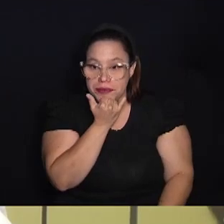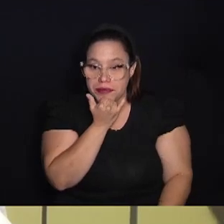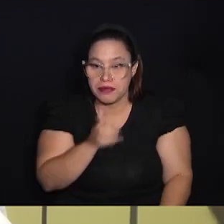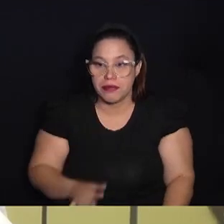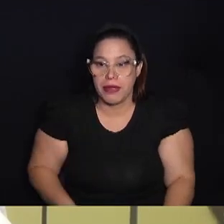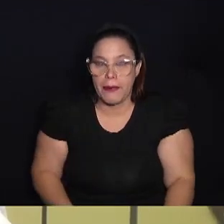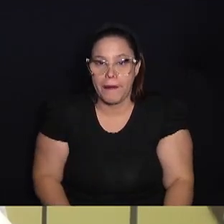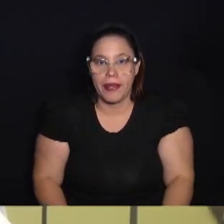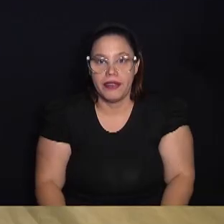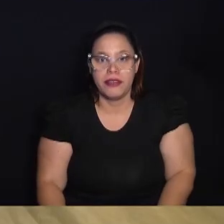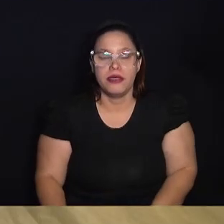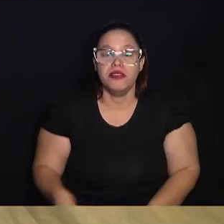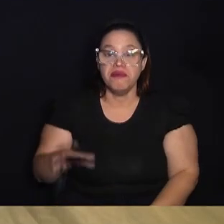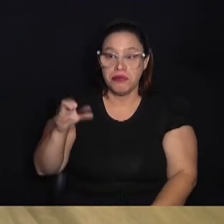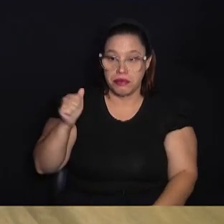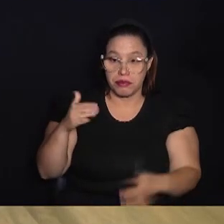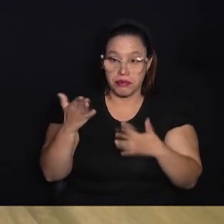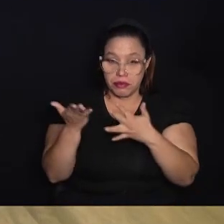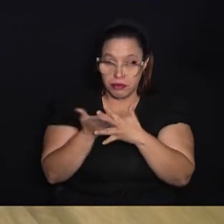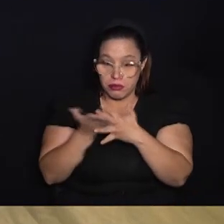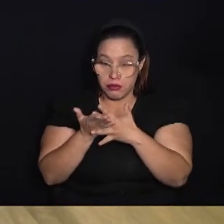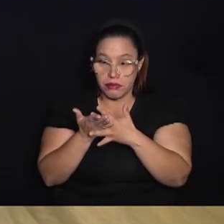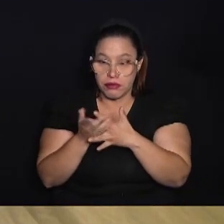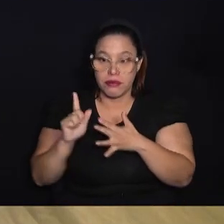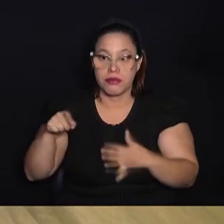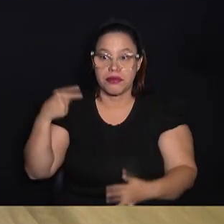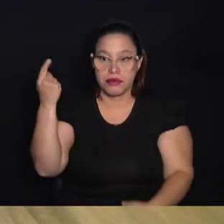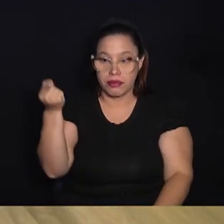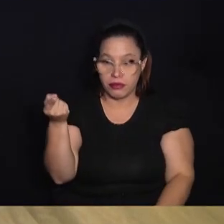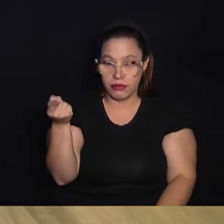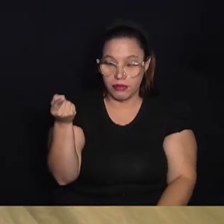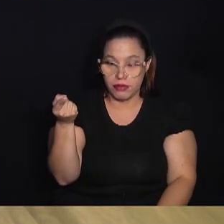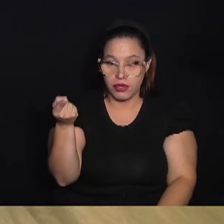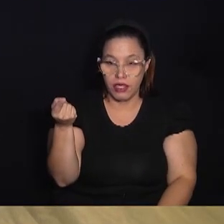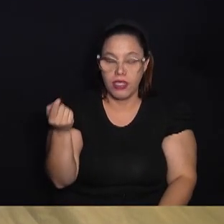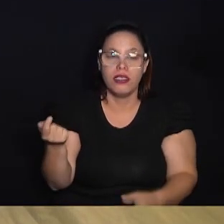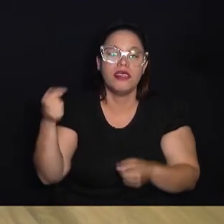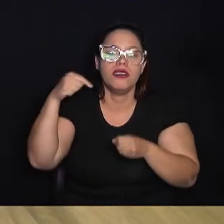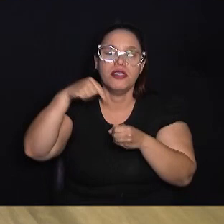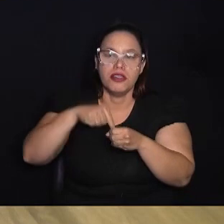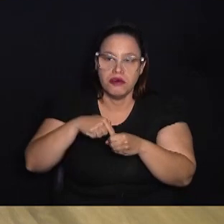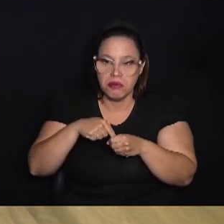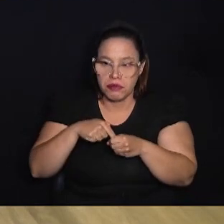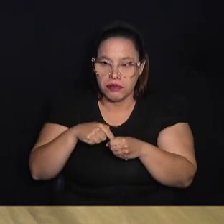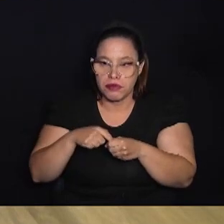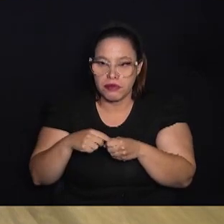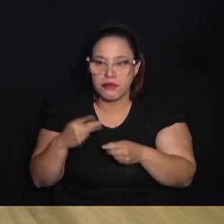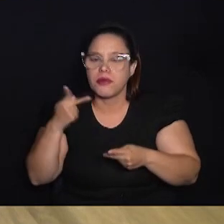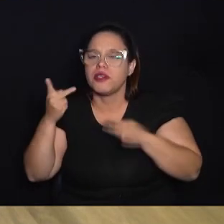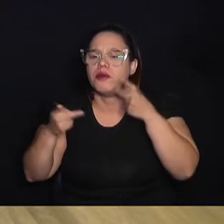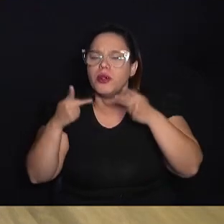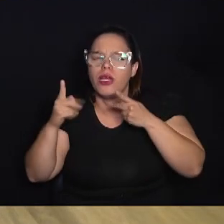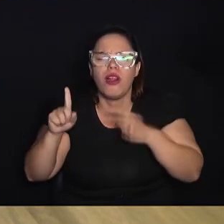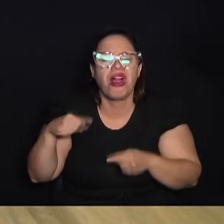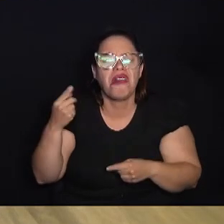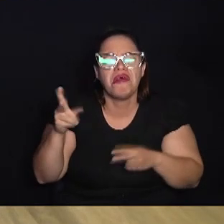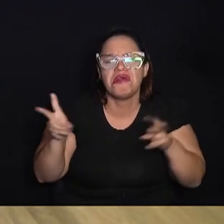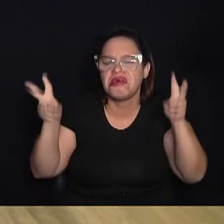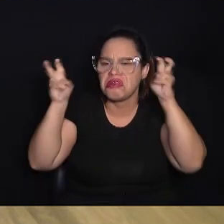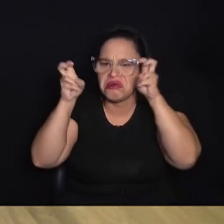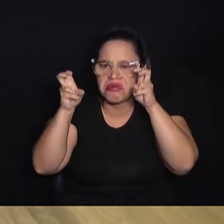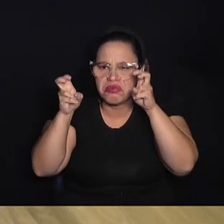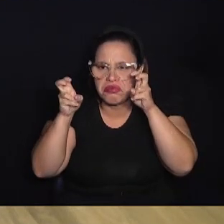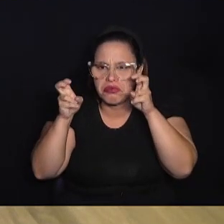rel bom eu vou te chamar o intervalo Na volta eu vou voltar com você vocês não é a gente vai abordar outros assuntos também